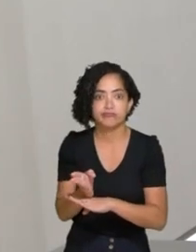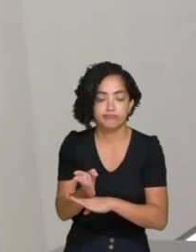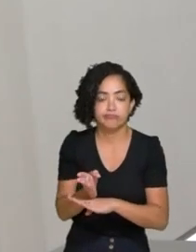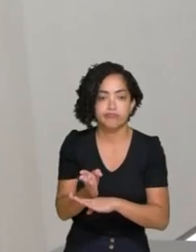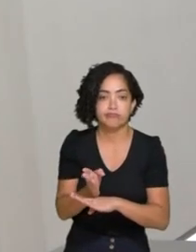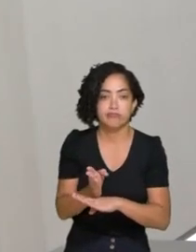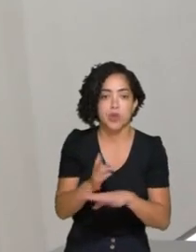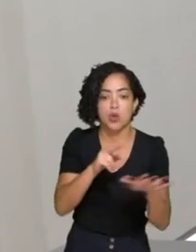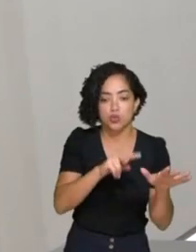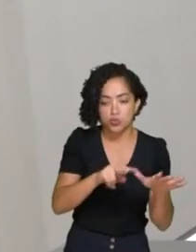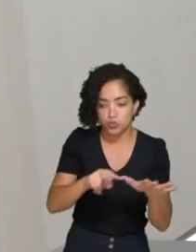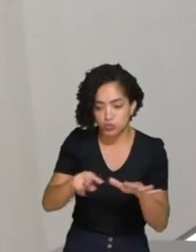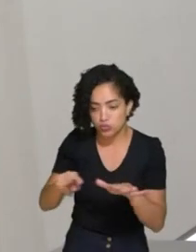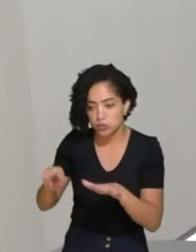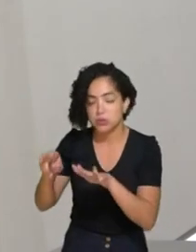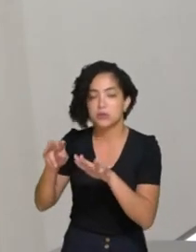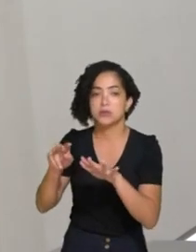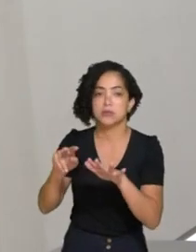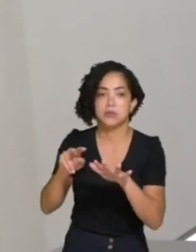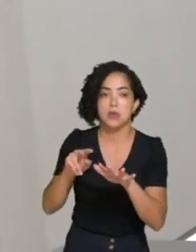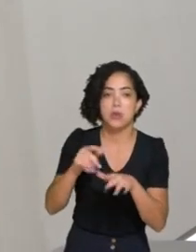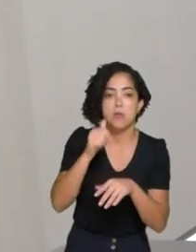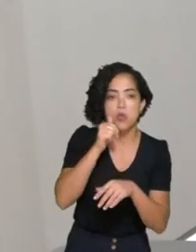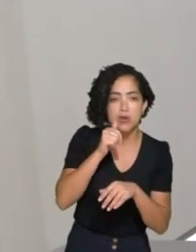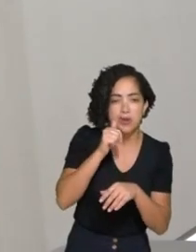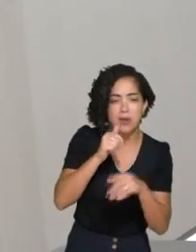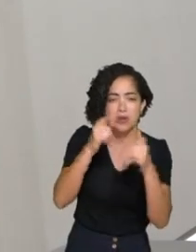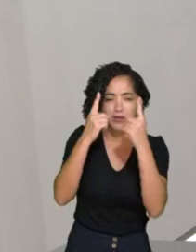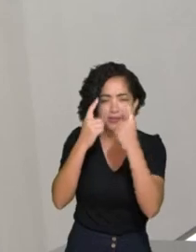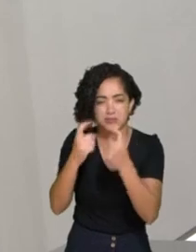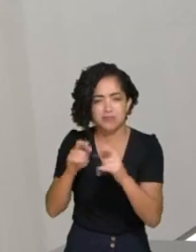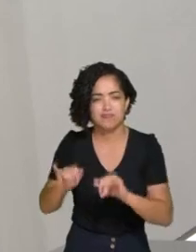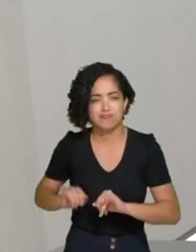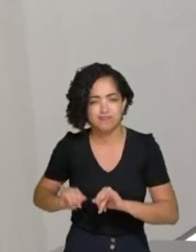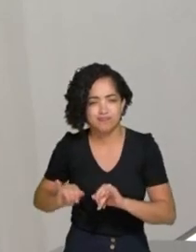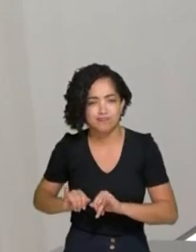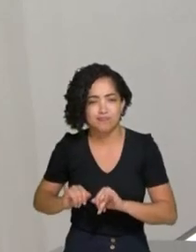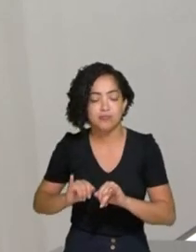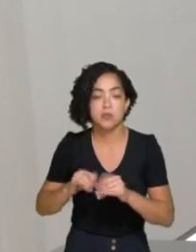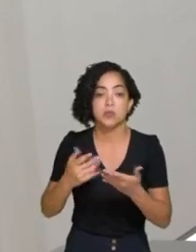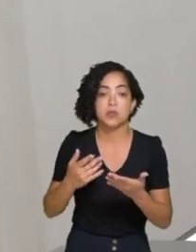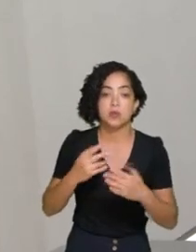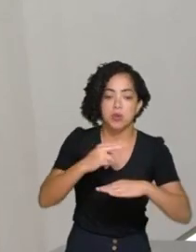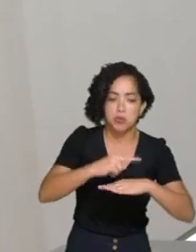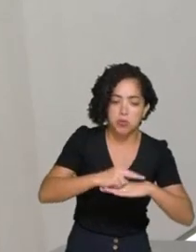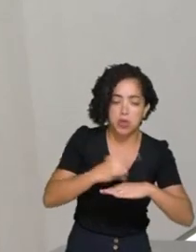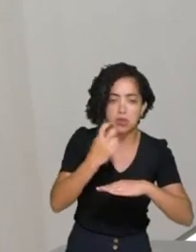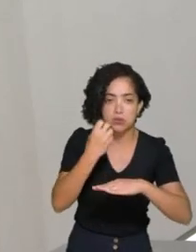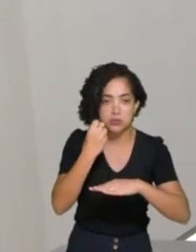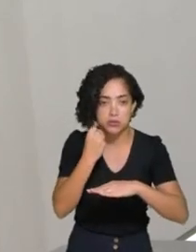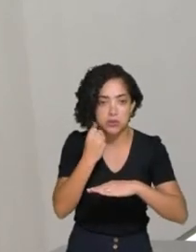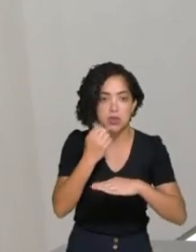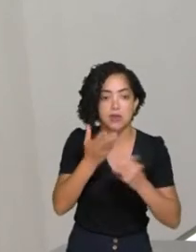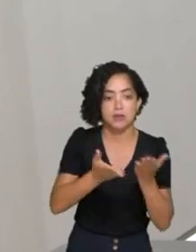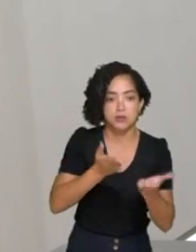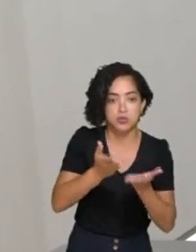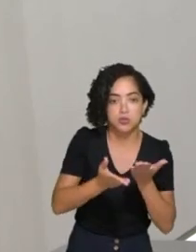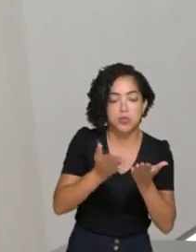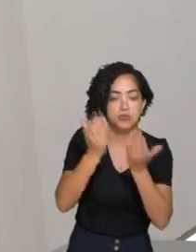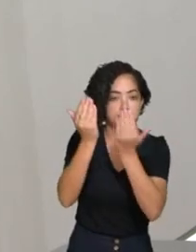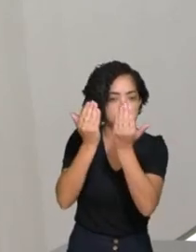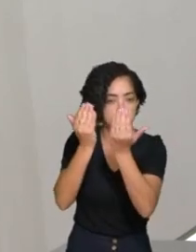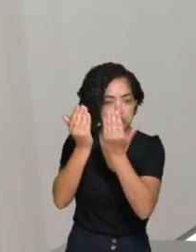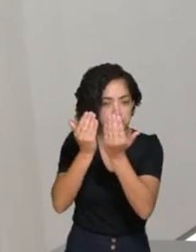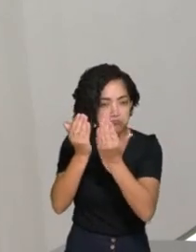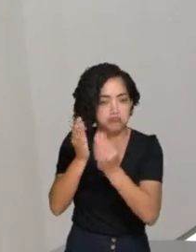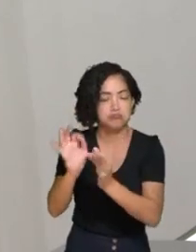semana, as mulheres vítimas de violência, tanto como casa de passagem, como todo o atendimento psicológico, jurídico